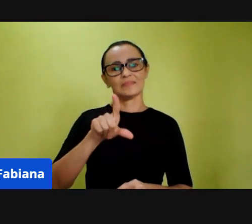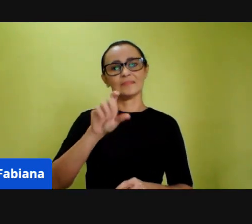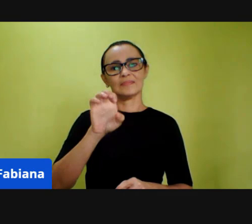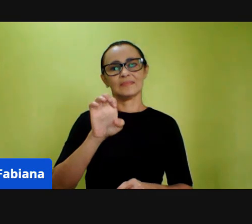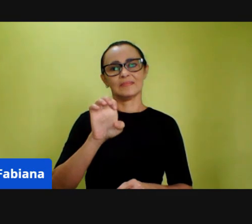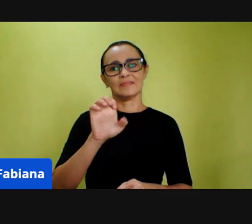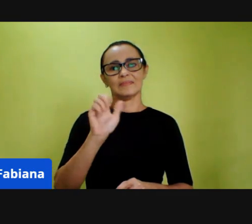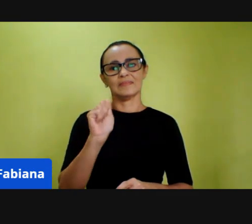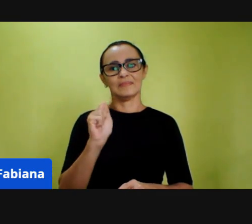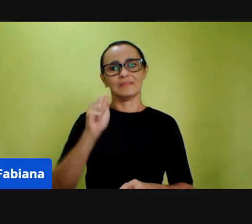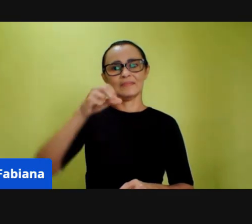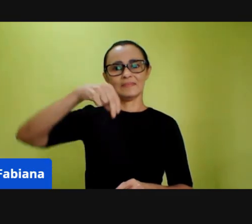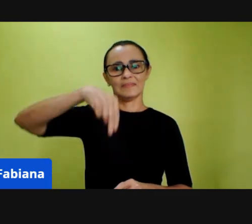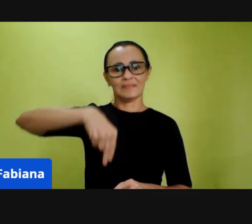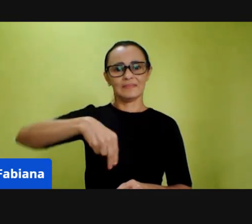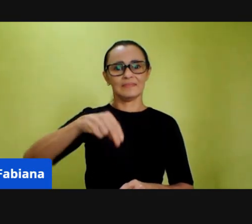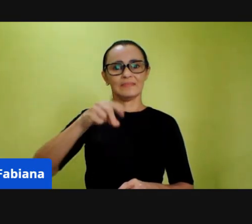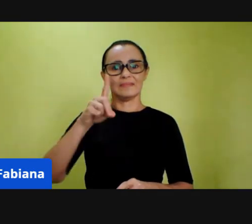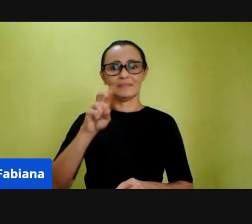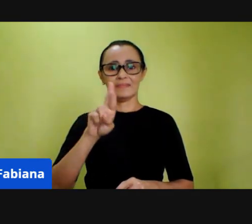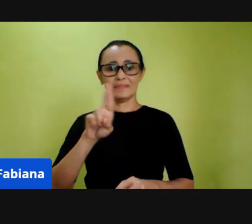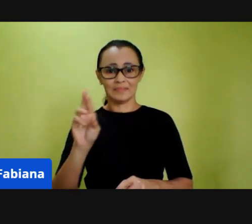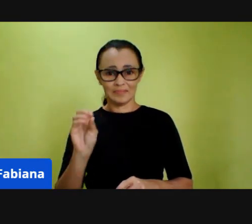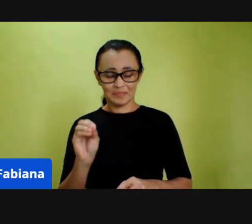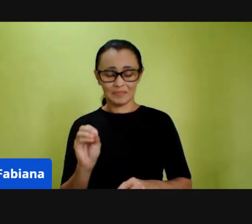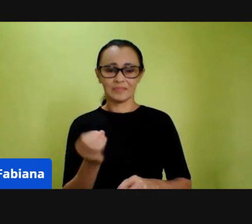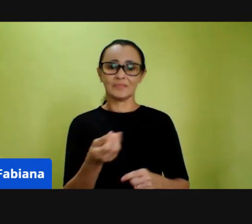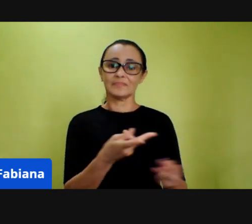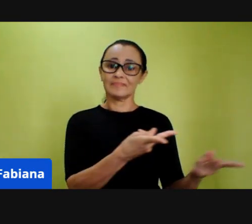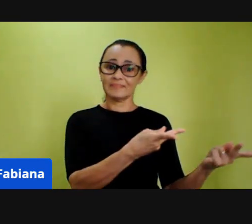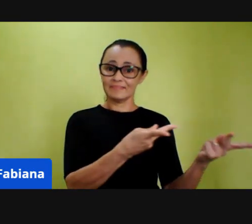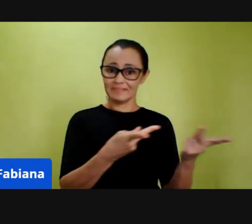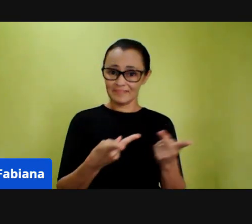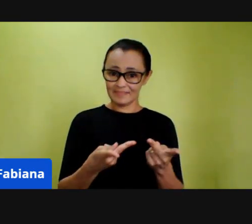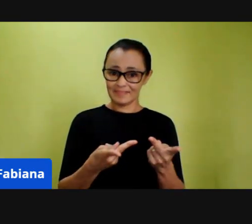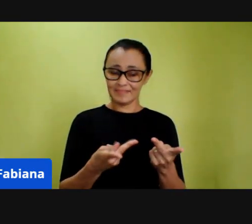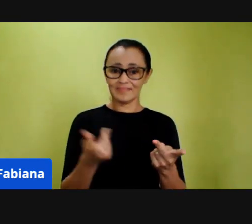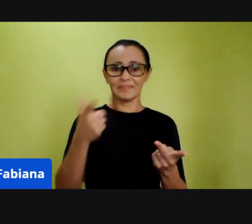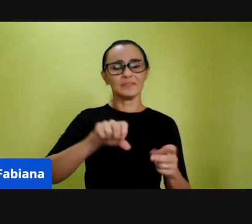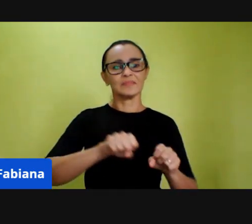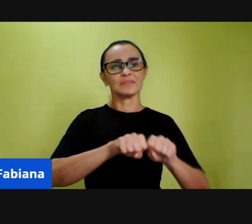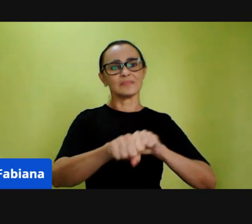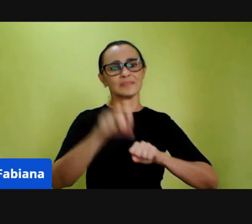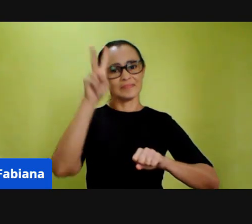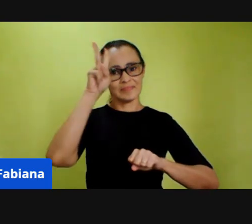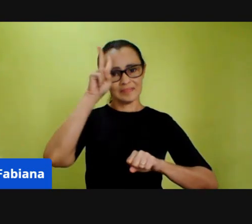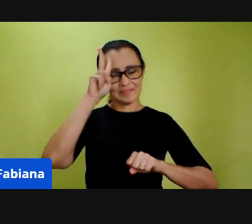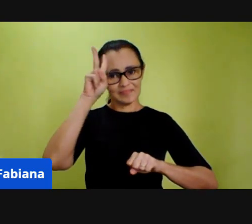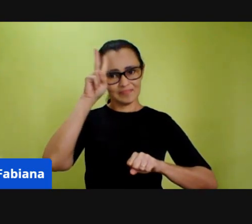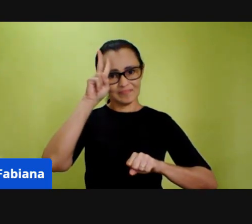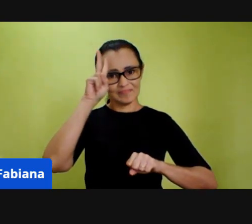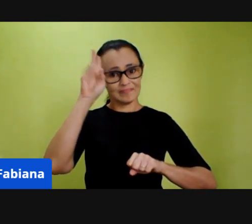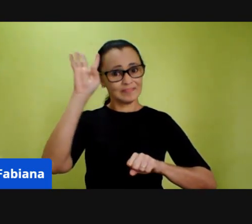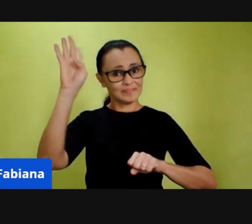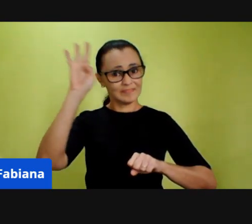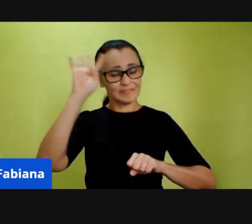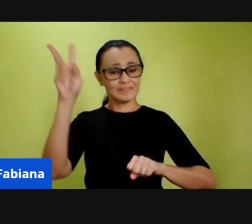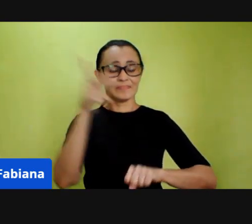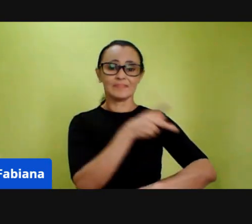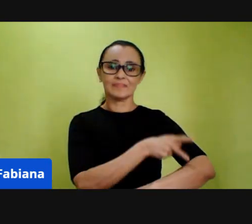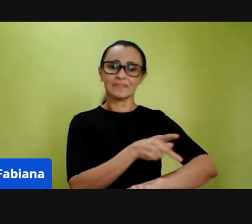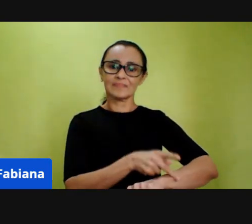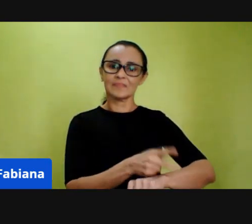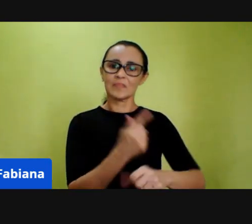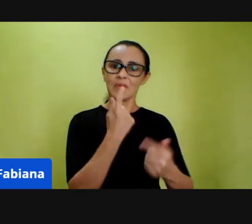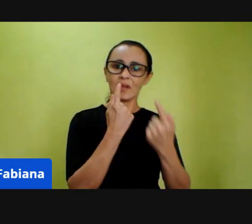bem-vindos, bem-vindas a mais uma formação de história do programa Reflexões Pedagógicas,